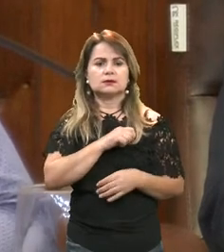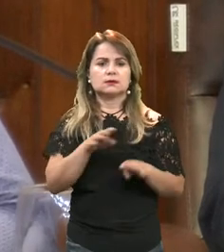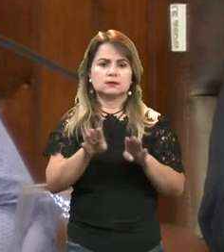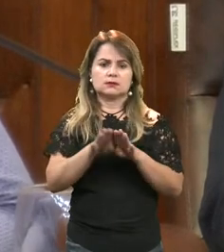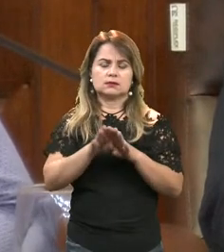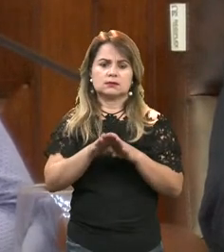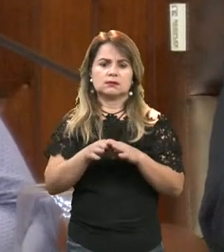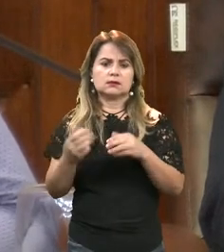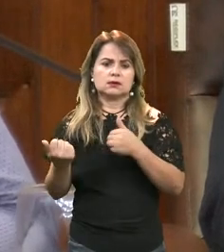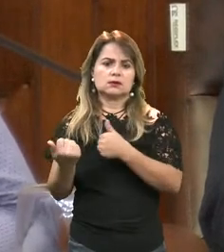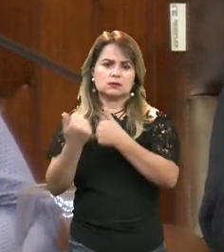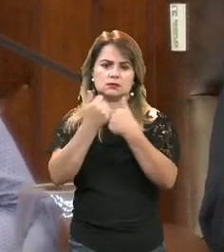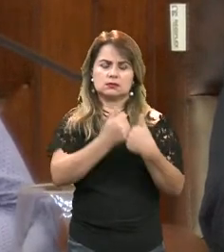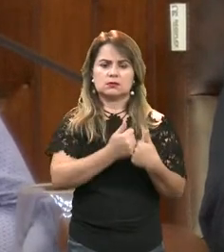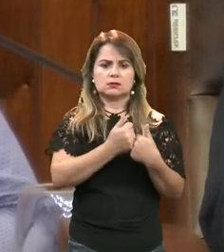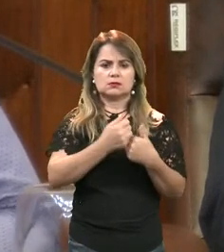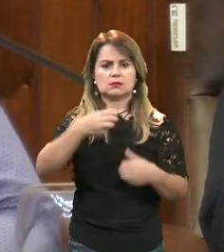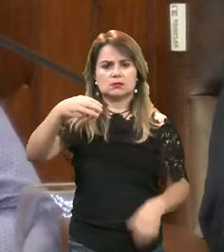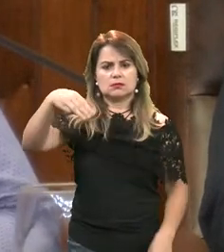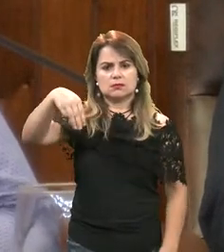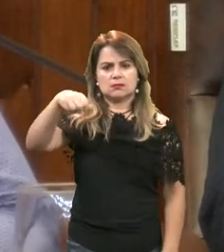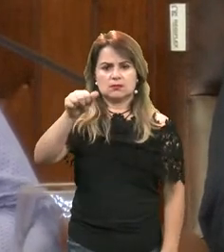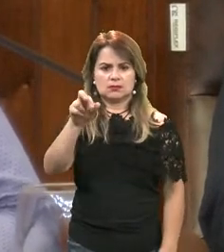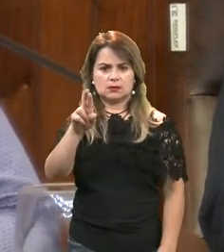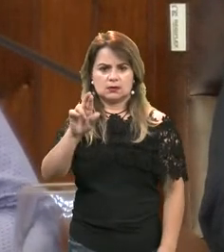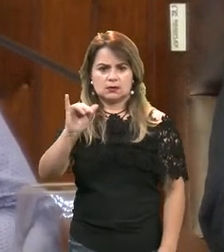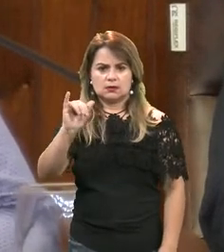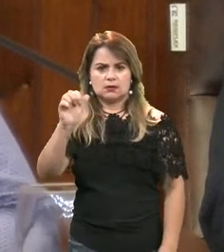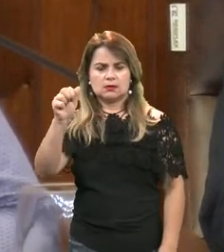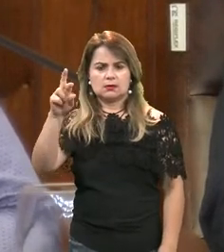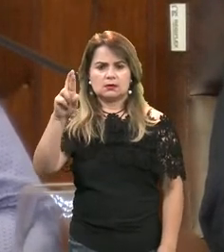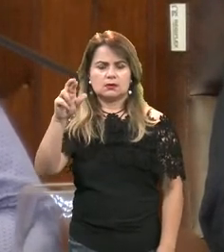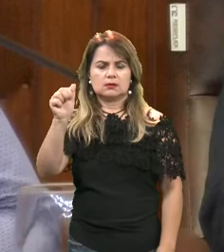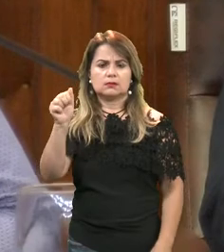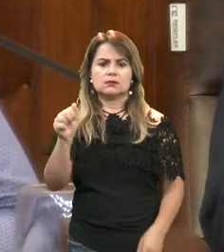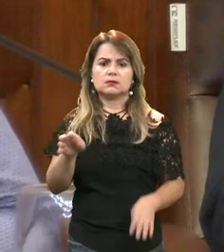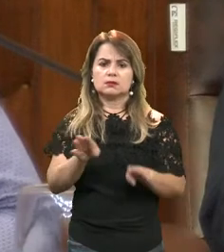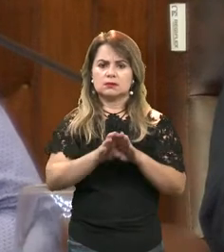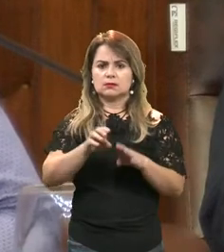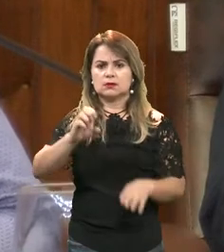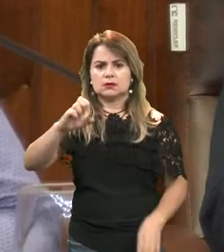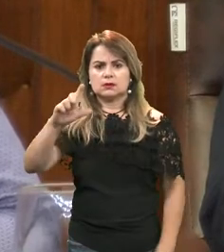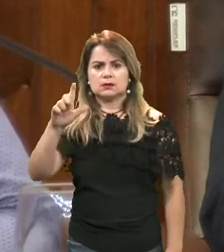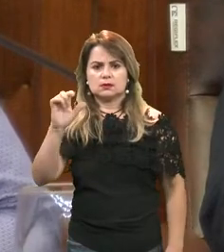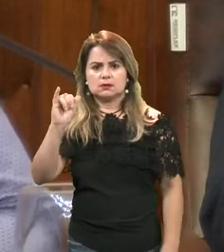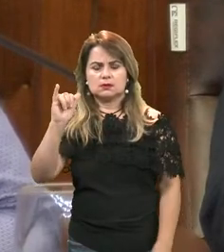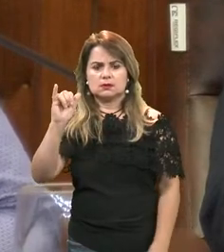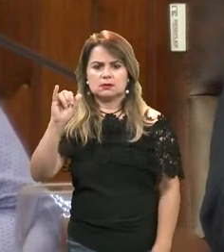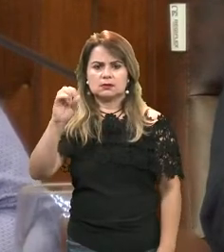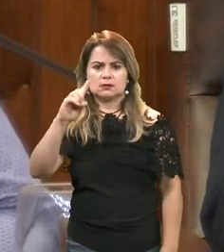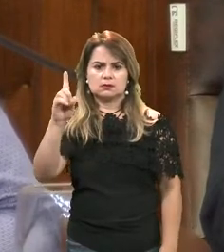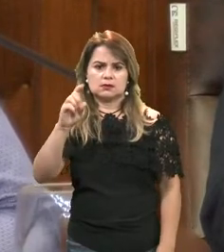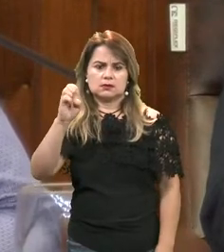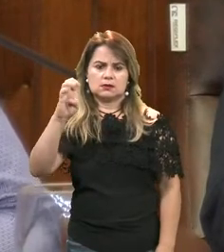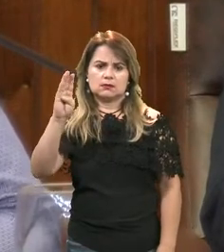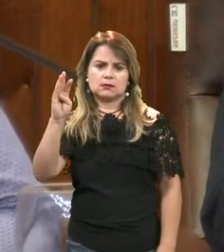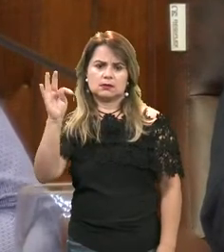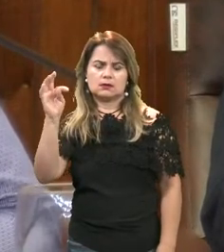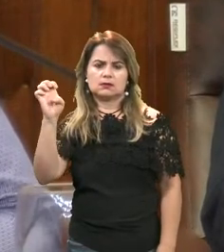a Maiara Sarmazo Paulino, a Elizabeth Marrone, a Juliana Pérez Tápias, o